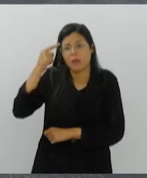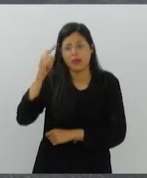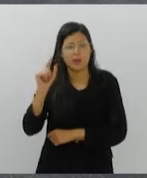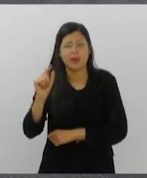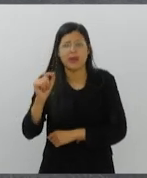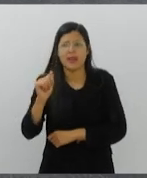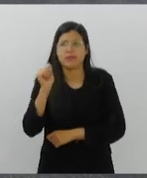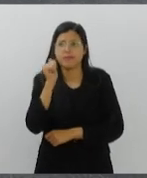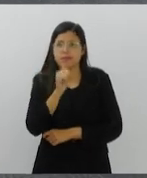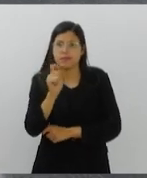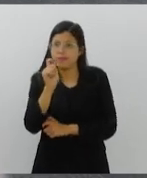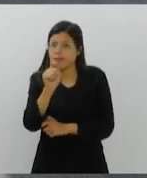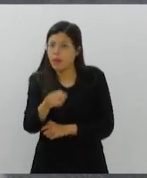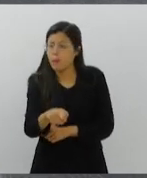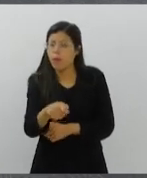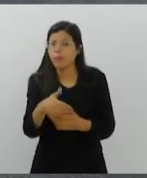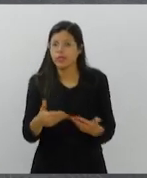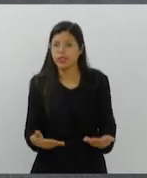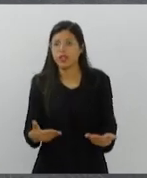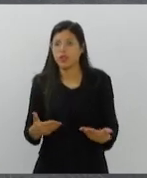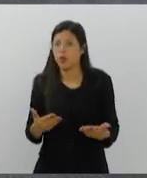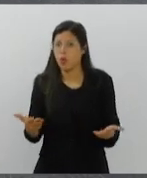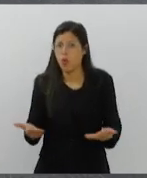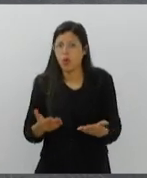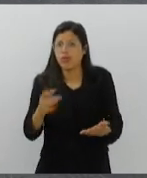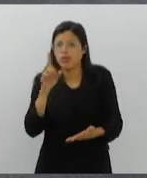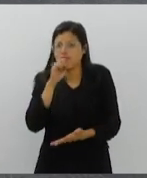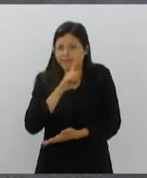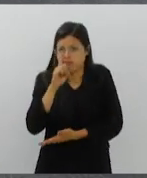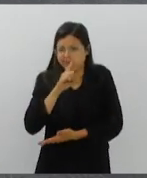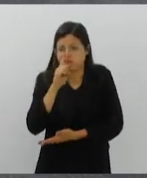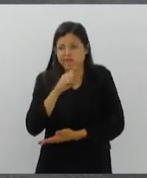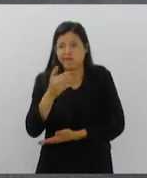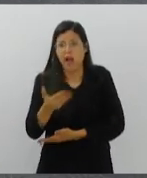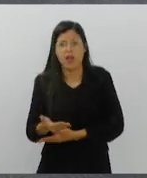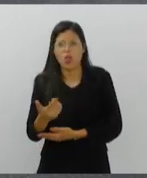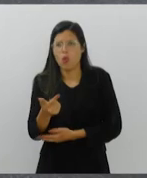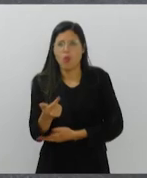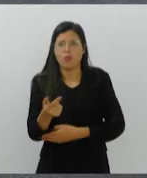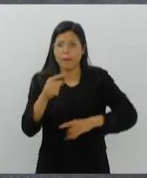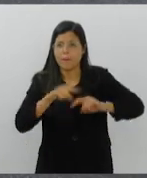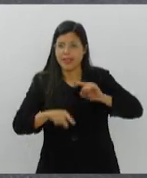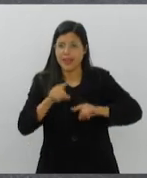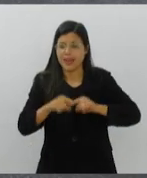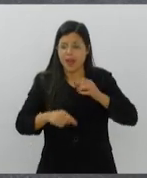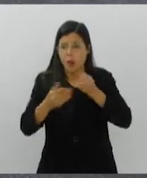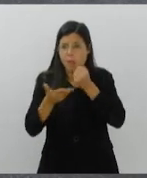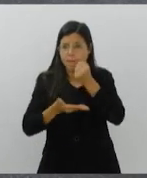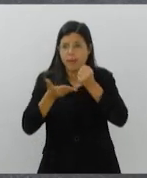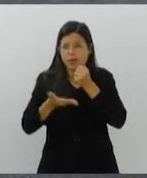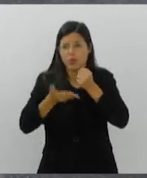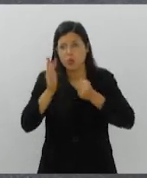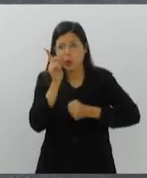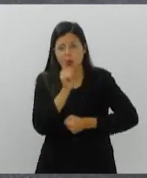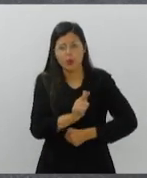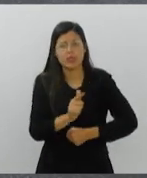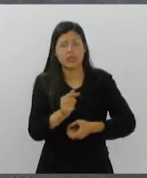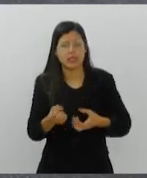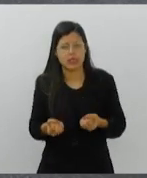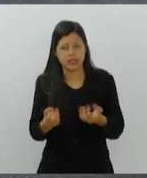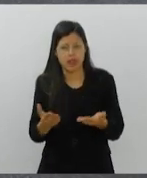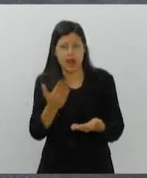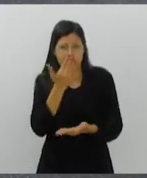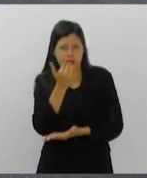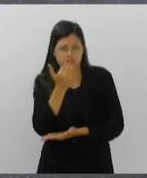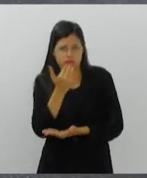numa situação extremamente precária de não ter insumos básicos para poder levar alimento para